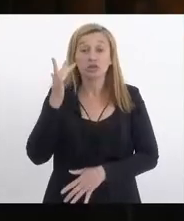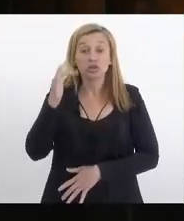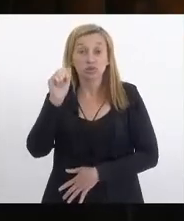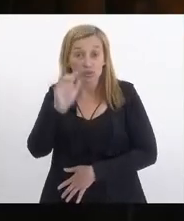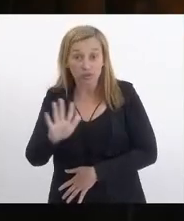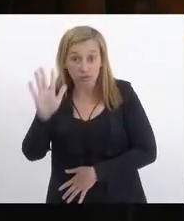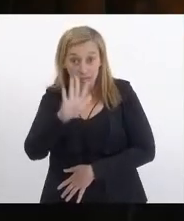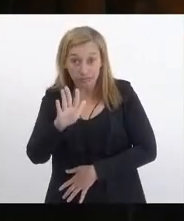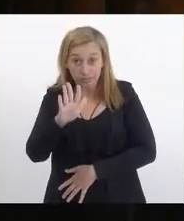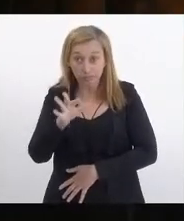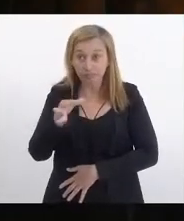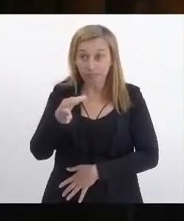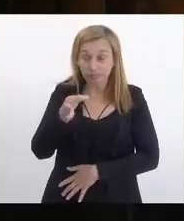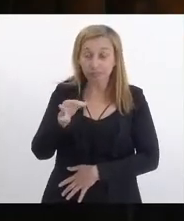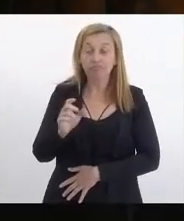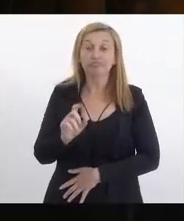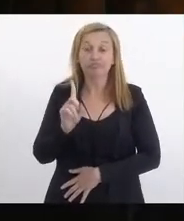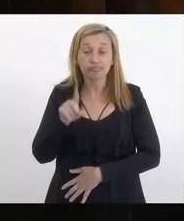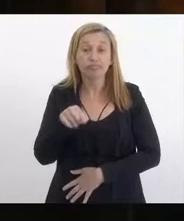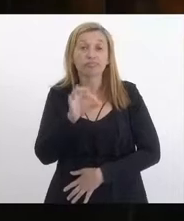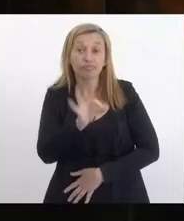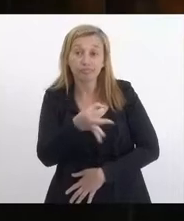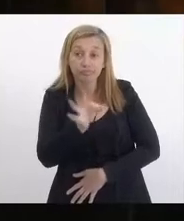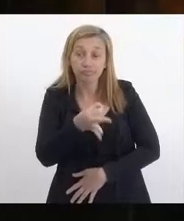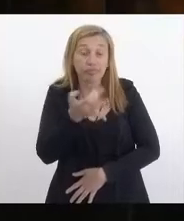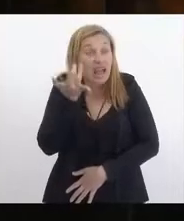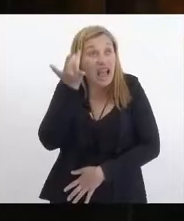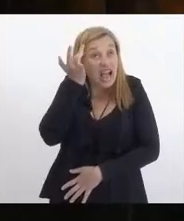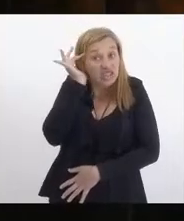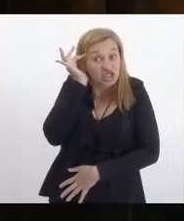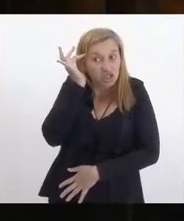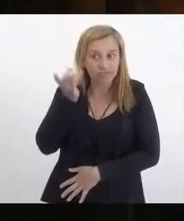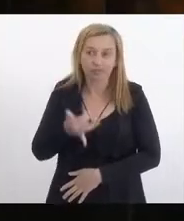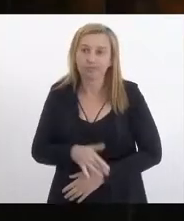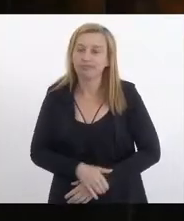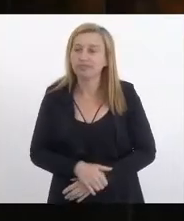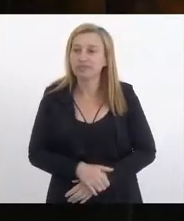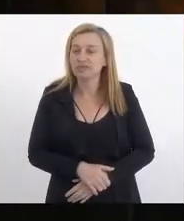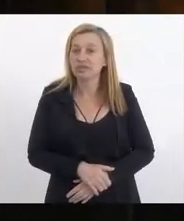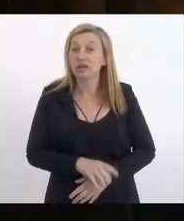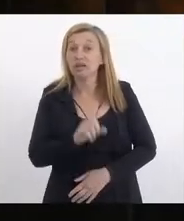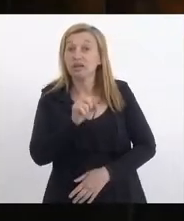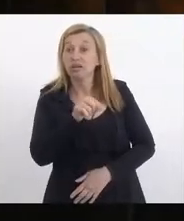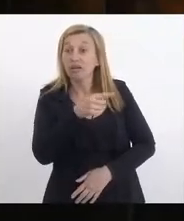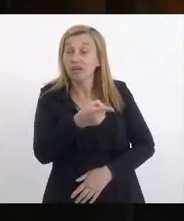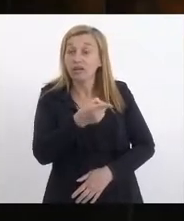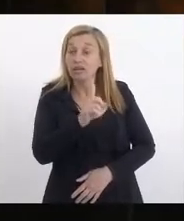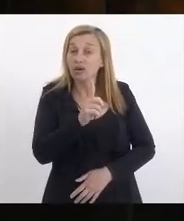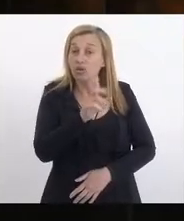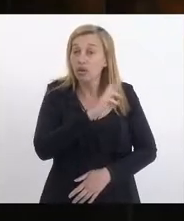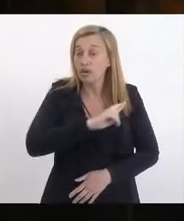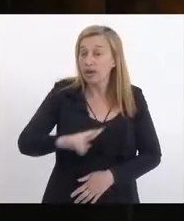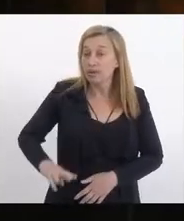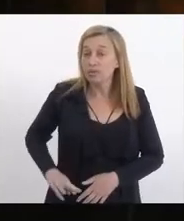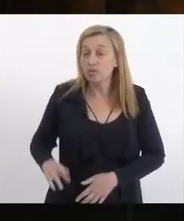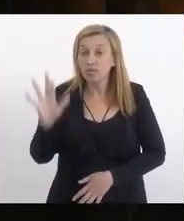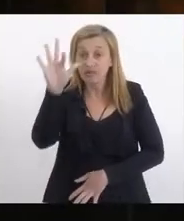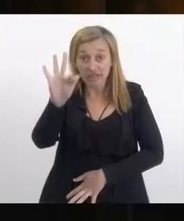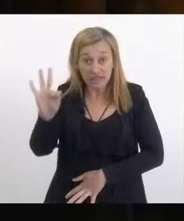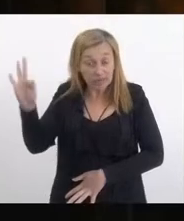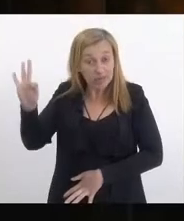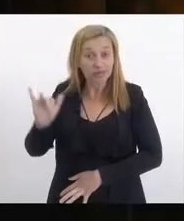Nacional é exatamente achar que isto aqui não é uma república